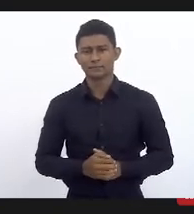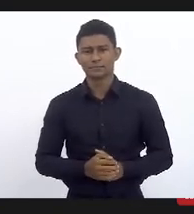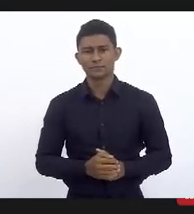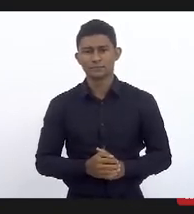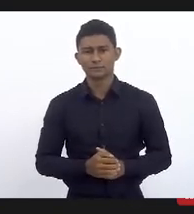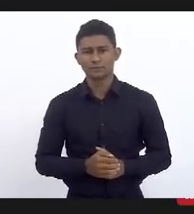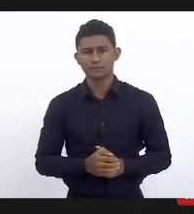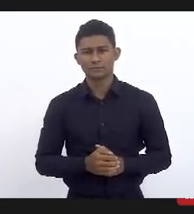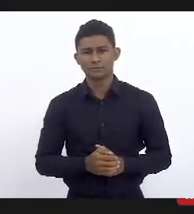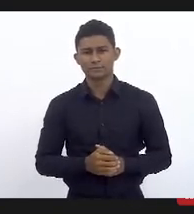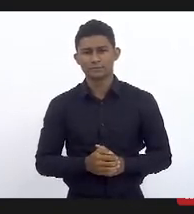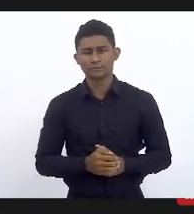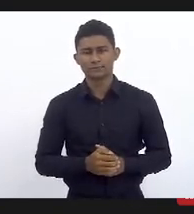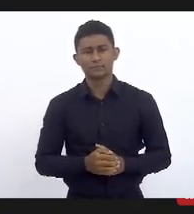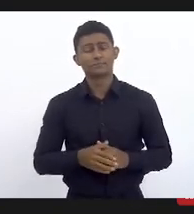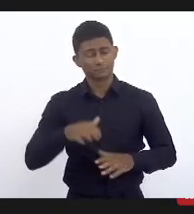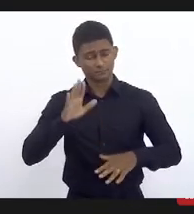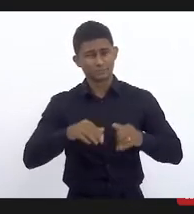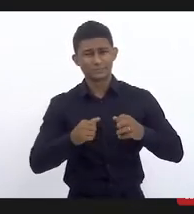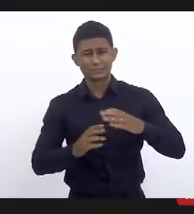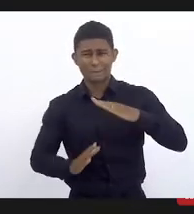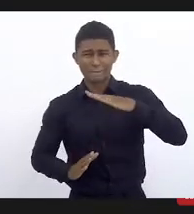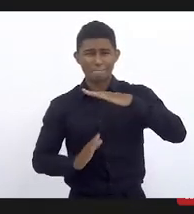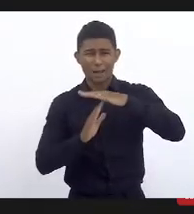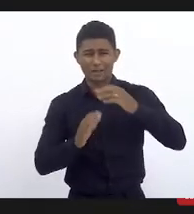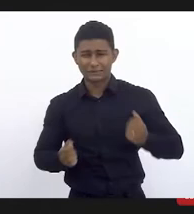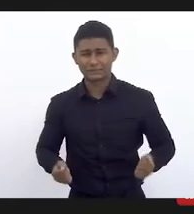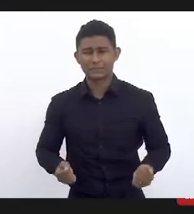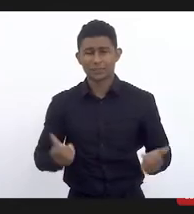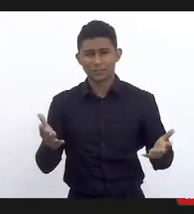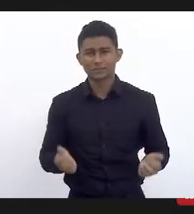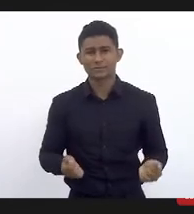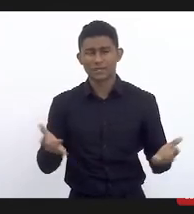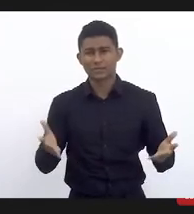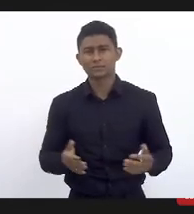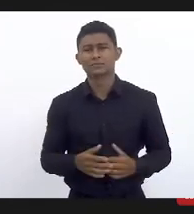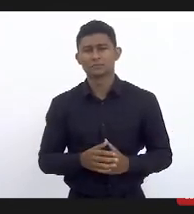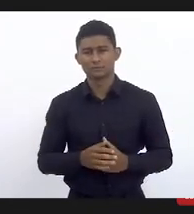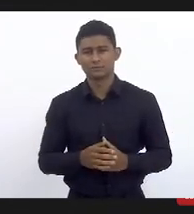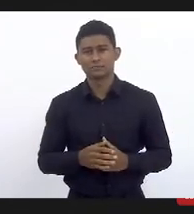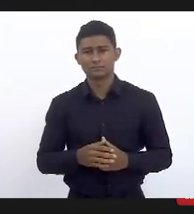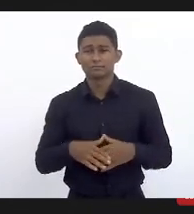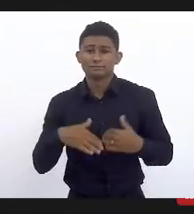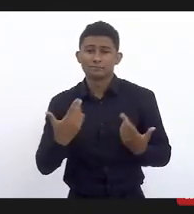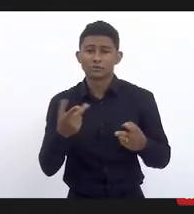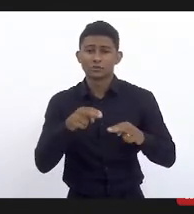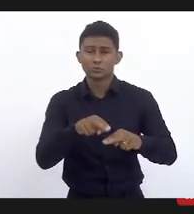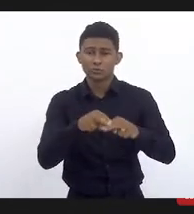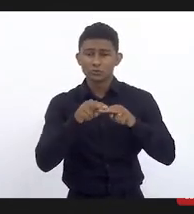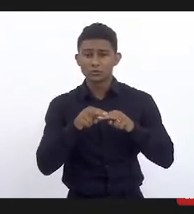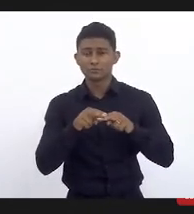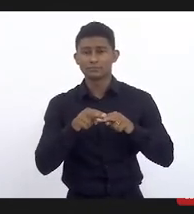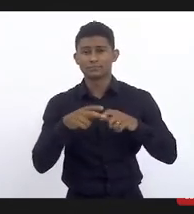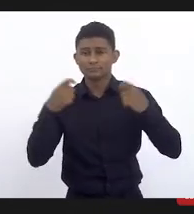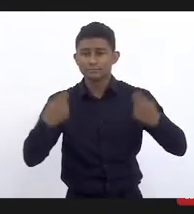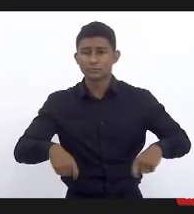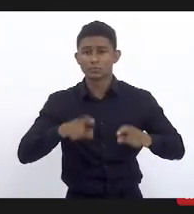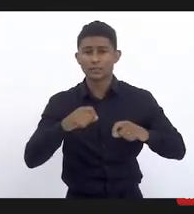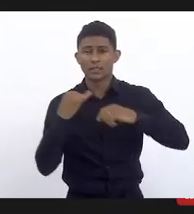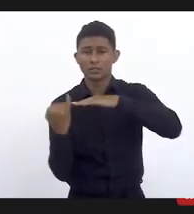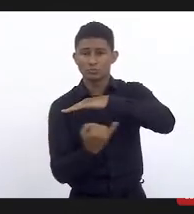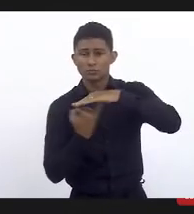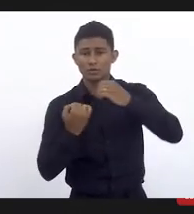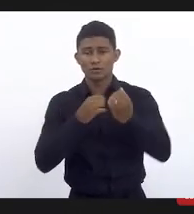não que deprime o gasto, independente da arrecadação, e por isso eu tive que fazer essa crise institucional toda